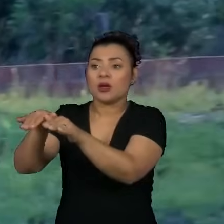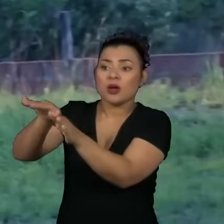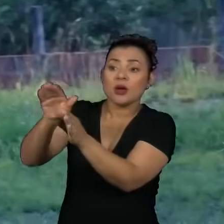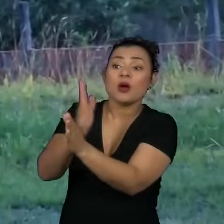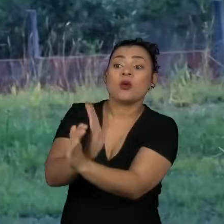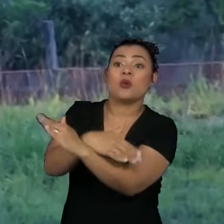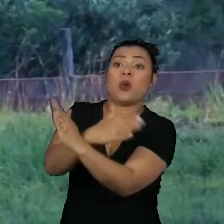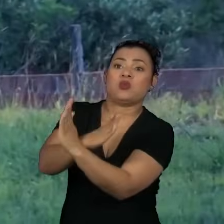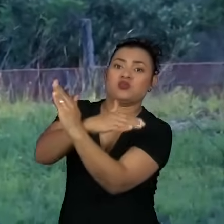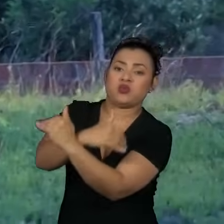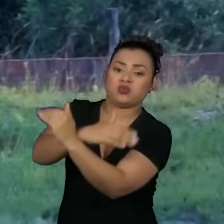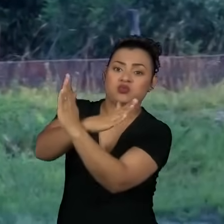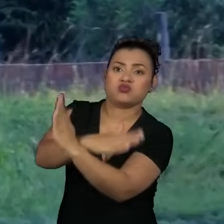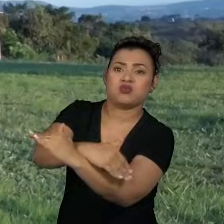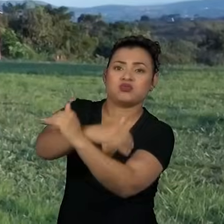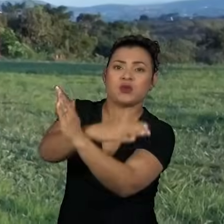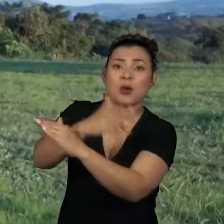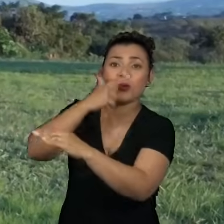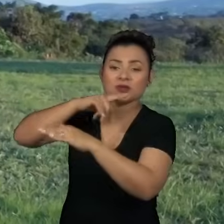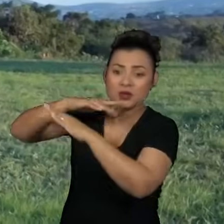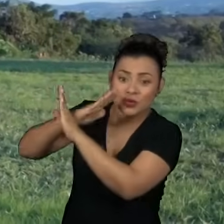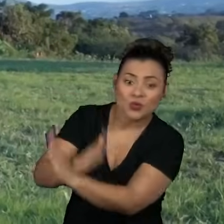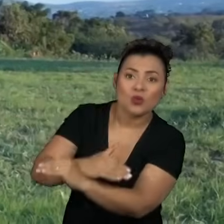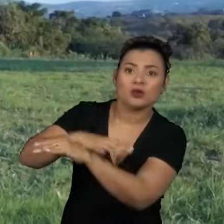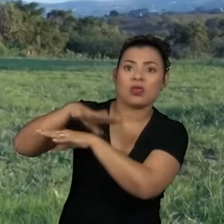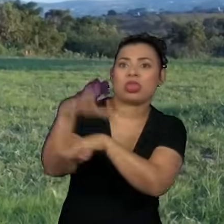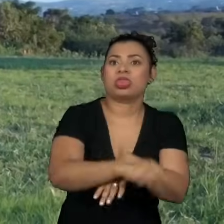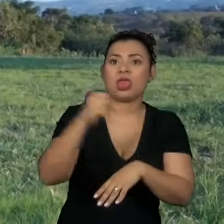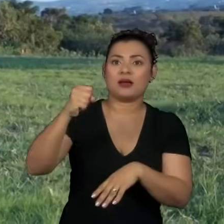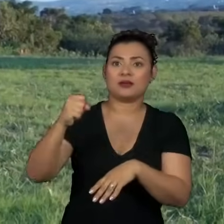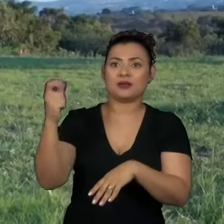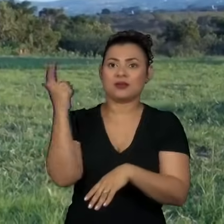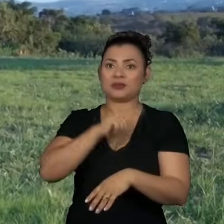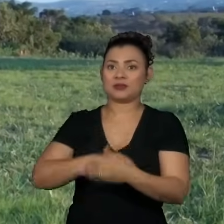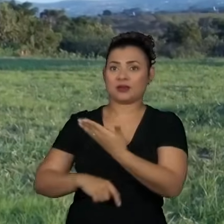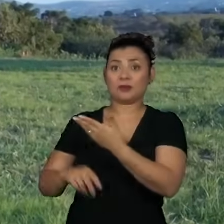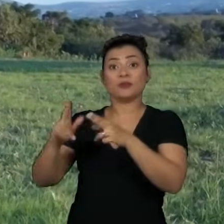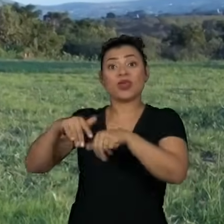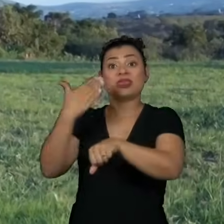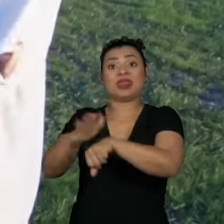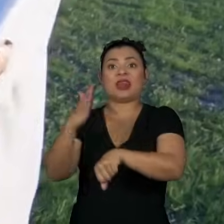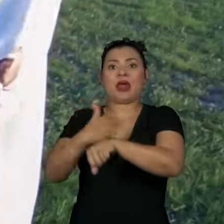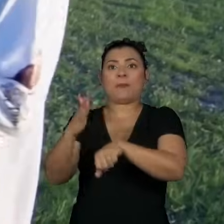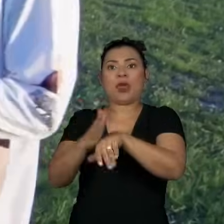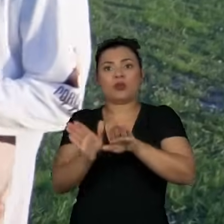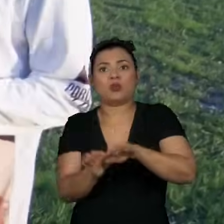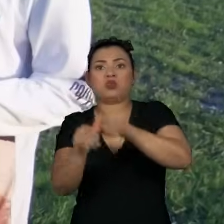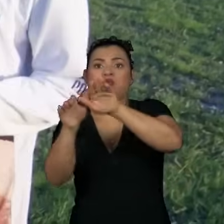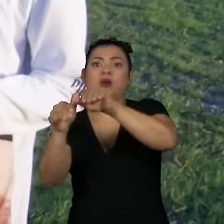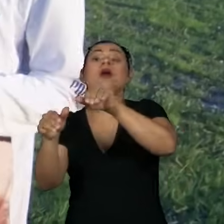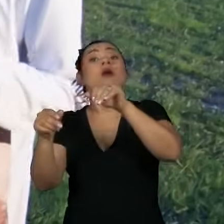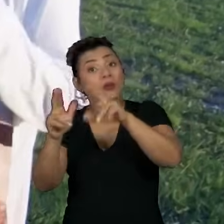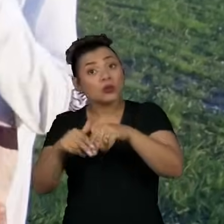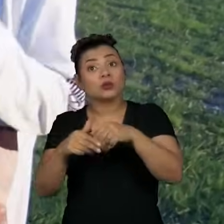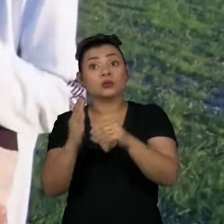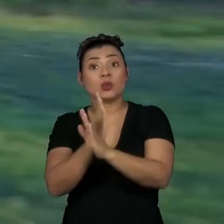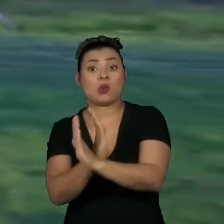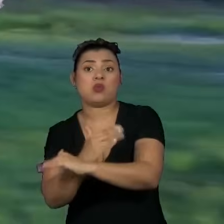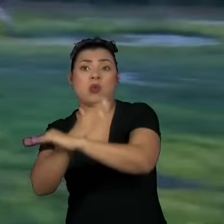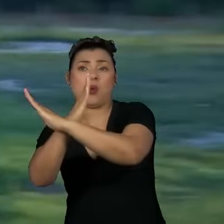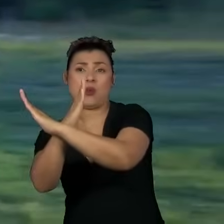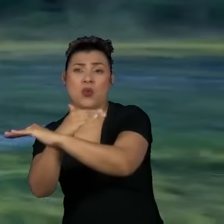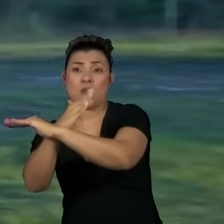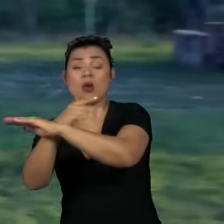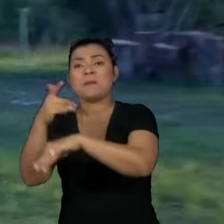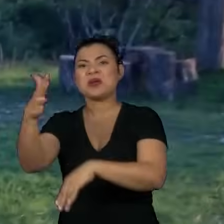então todo treinamento, toda a asa dele na presa é principalmente aéreo no ar, então tem que ter um treinamento aéreo. Essa ave só vai estar pronta para a natureza quando ela estiver